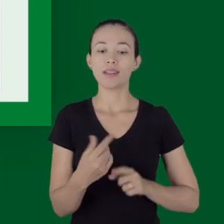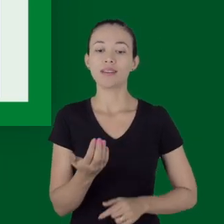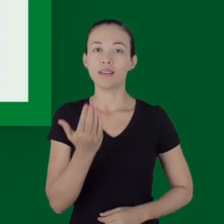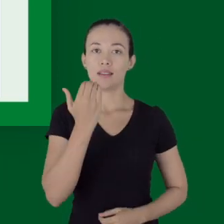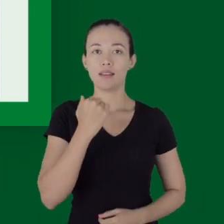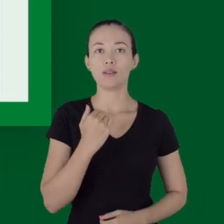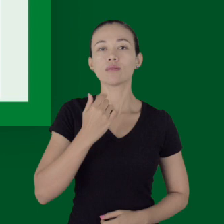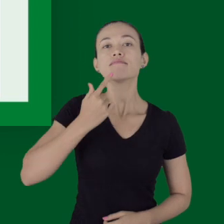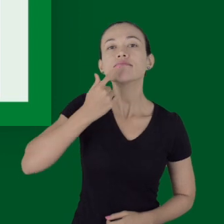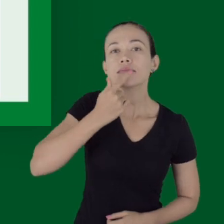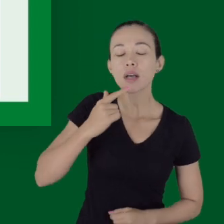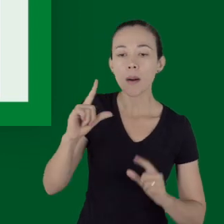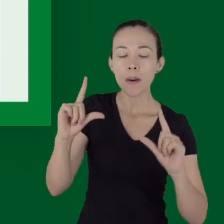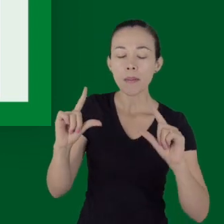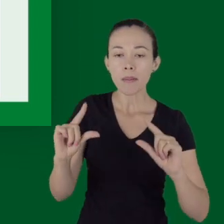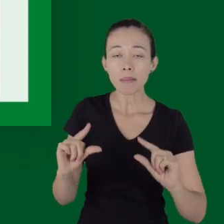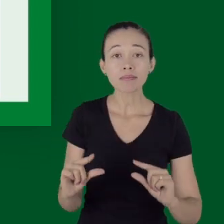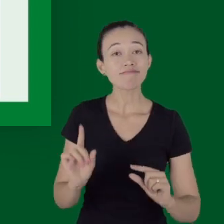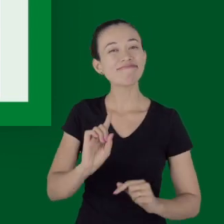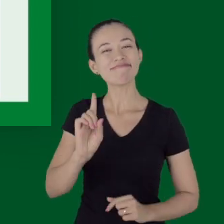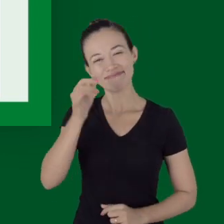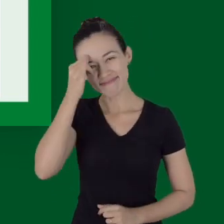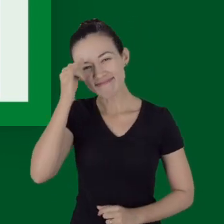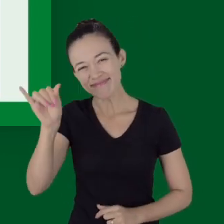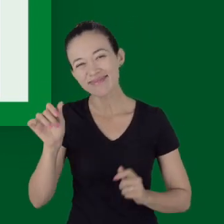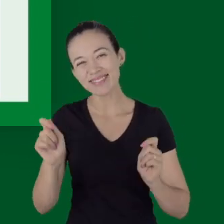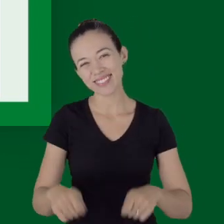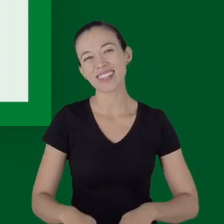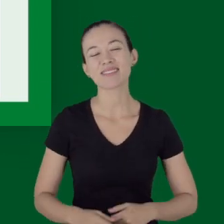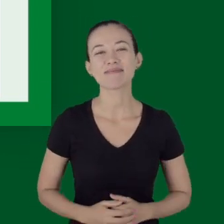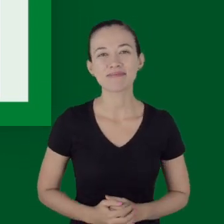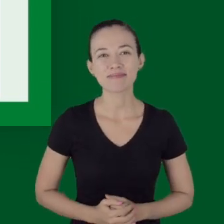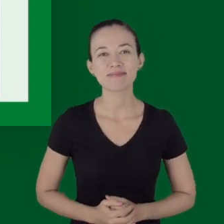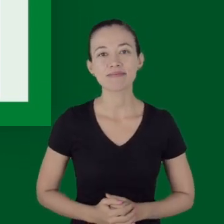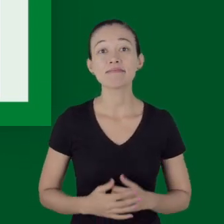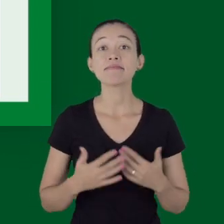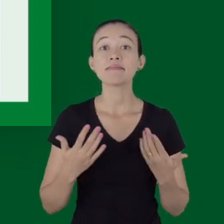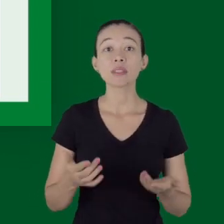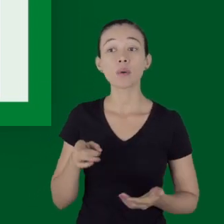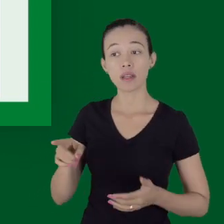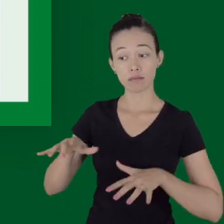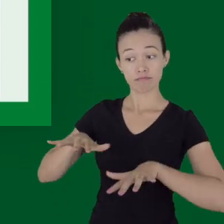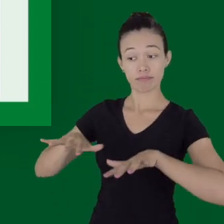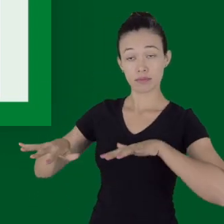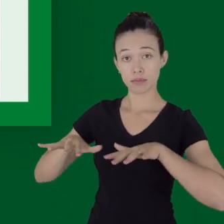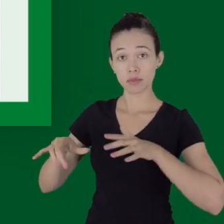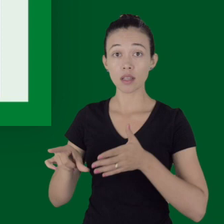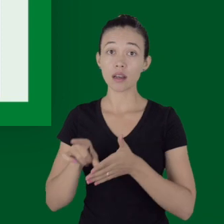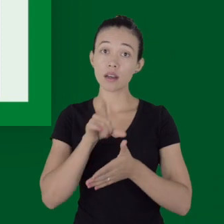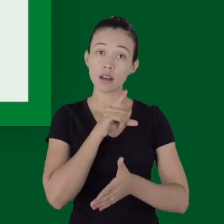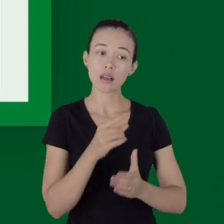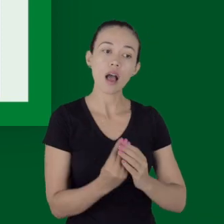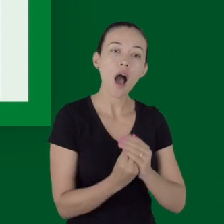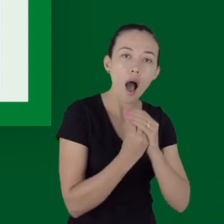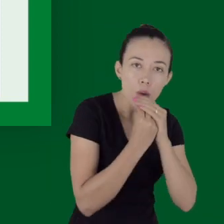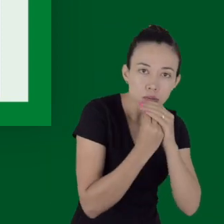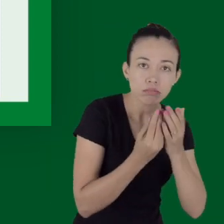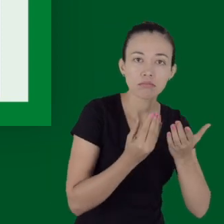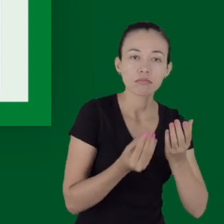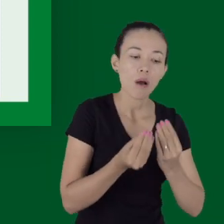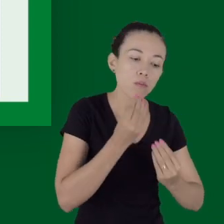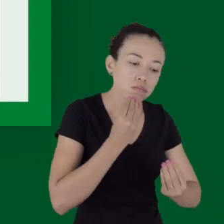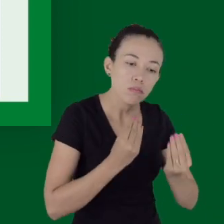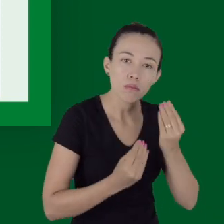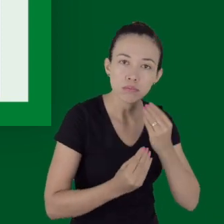da glicose no sangue. Então, é recomendado uma refeição ou lanche antes da atividade física. E,